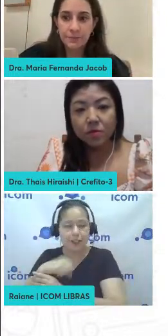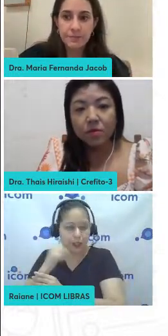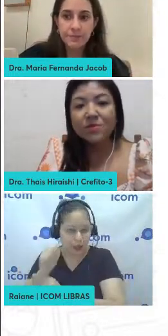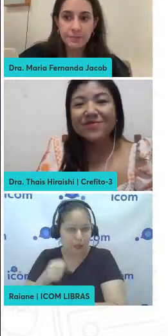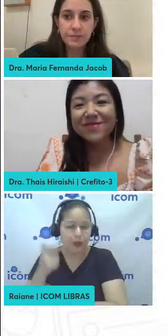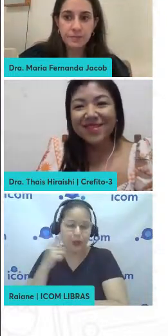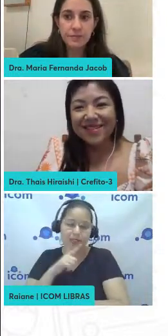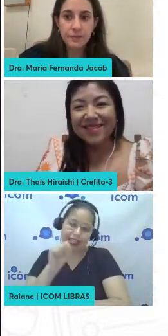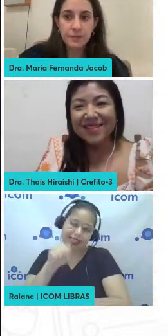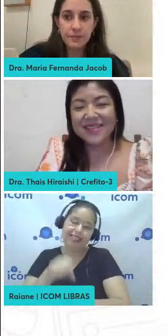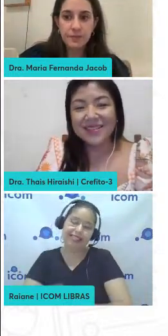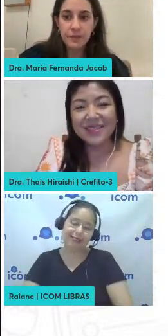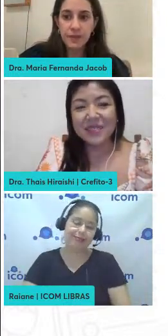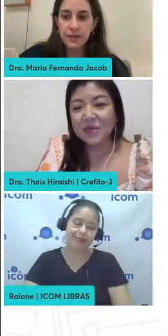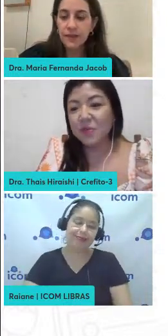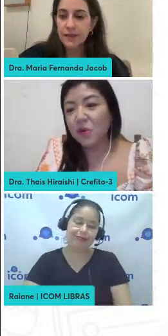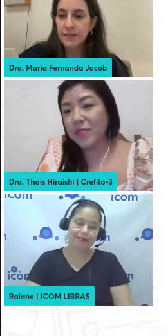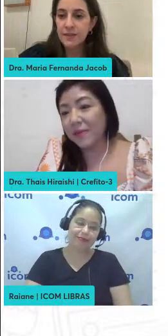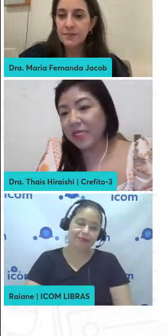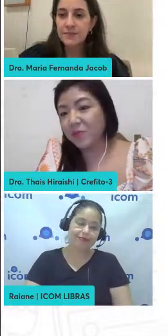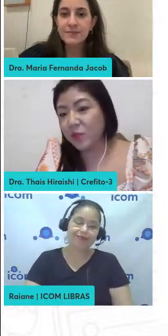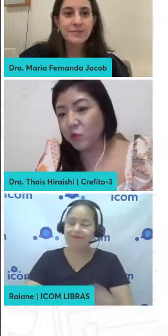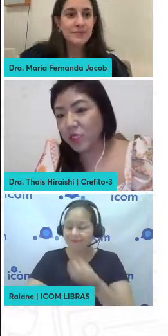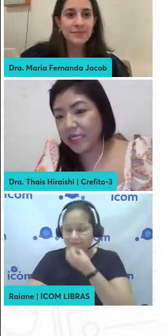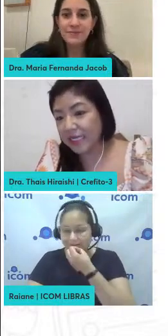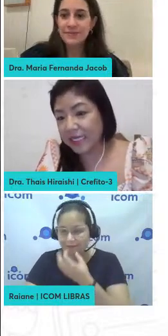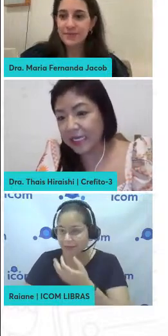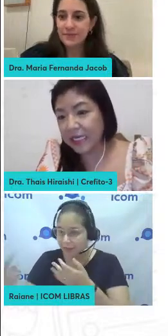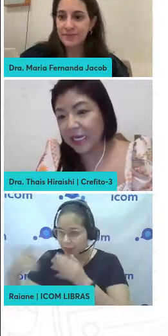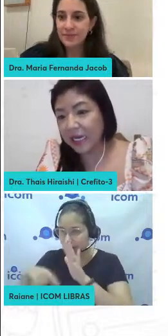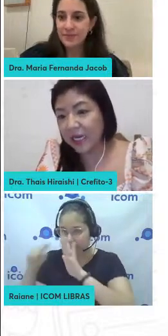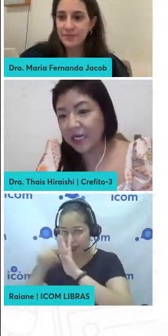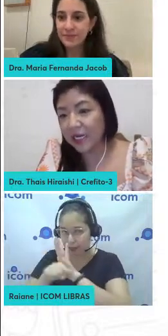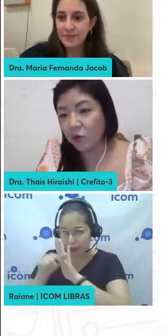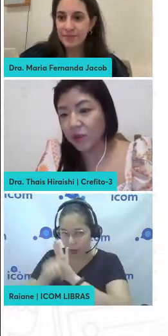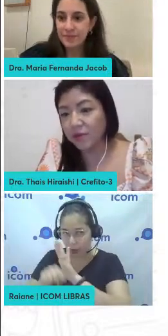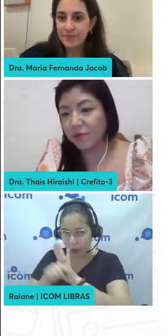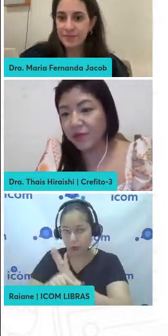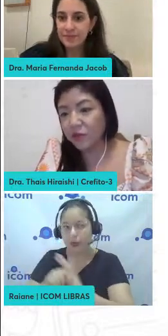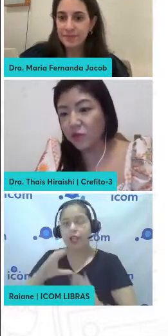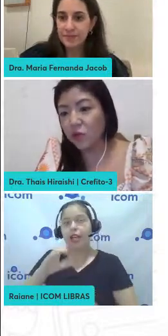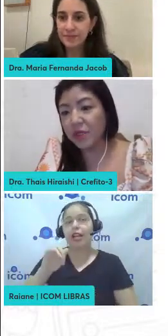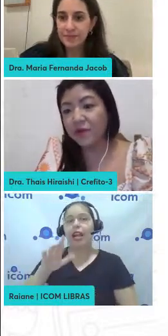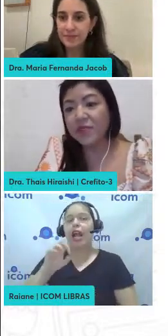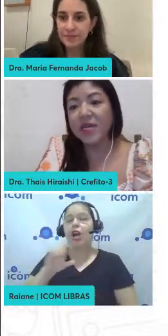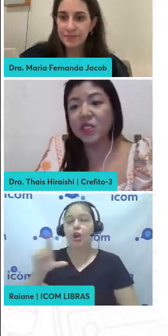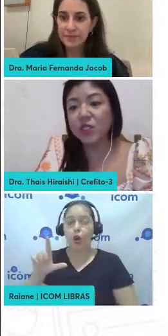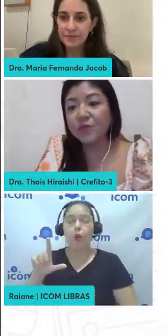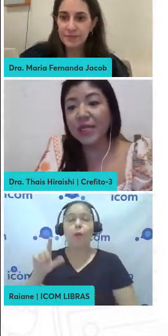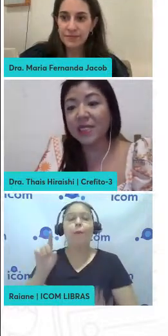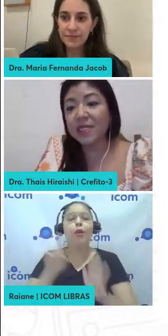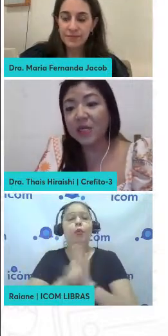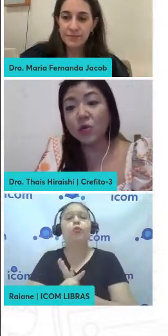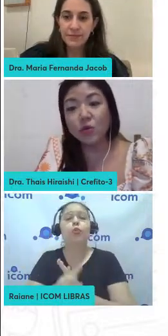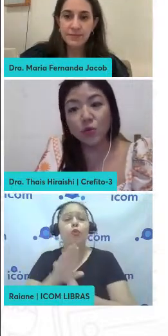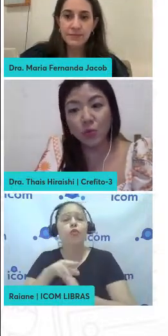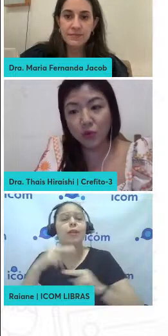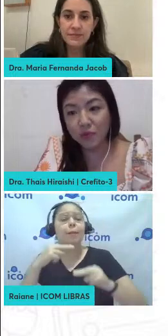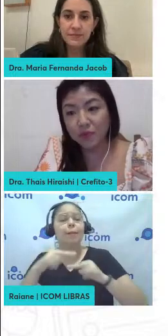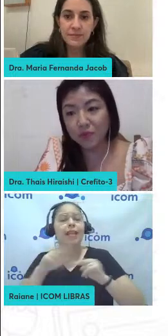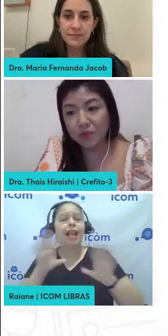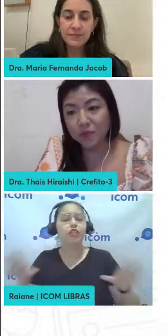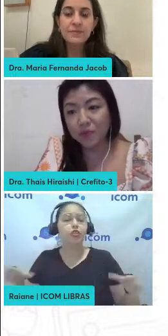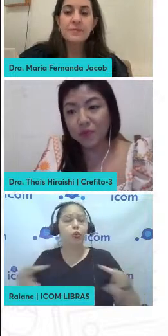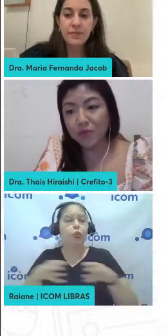sabe? Que bom, tem mais perguntas aqui. A Carol Gama perguntou: o que você acha de Pilates em